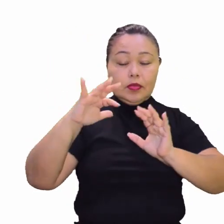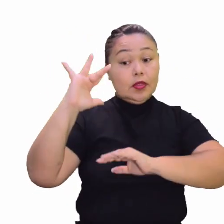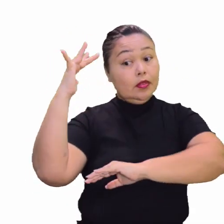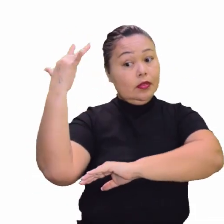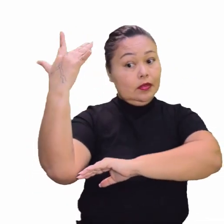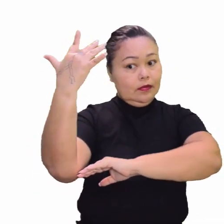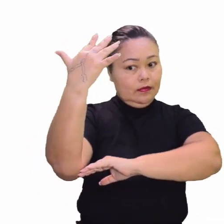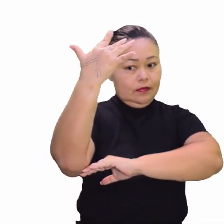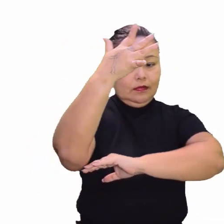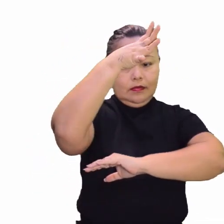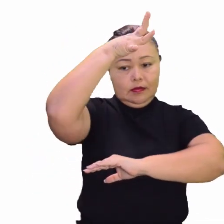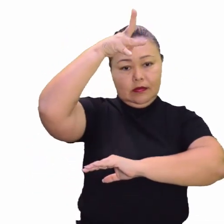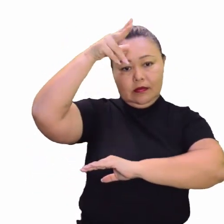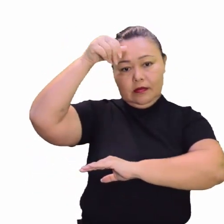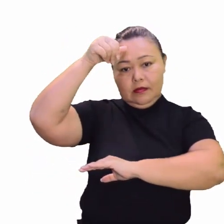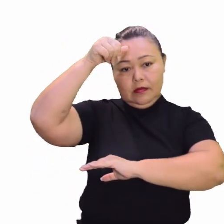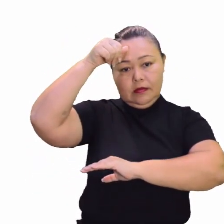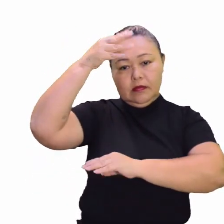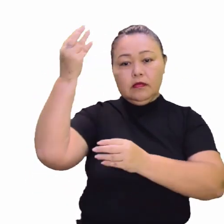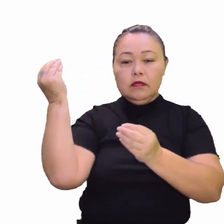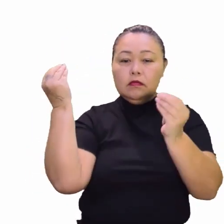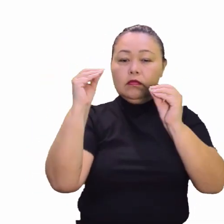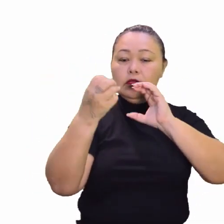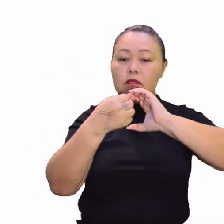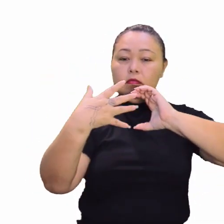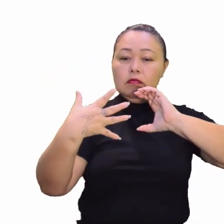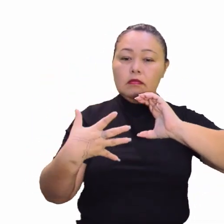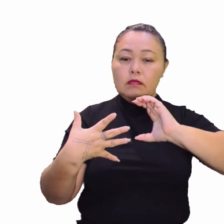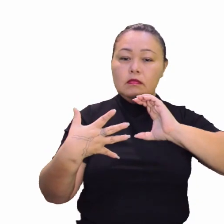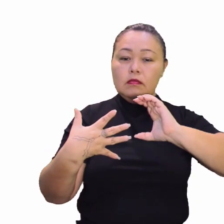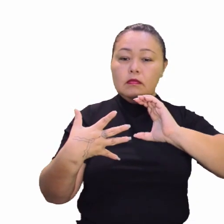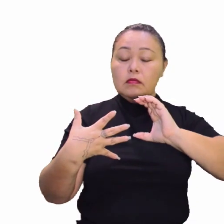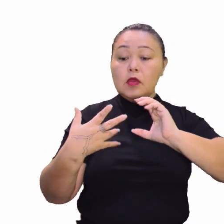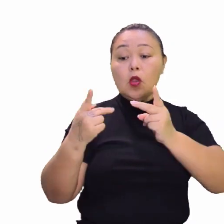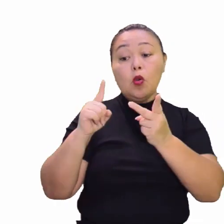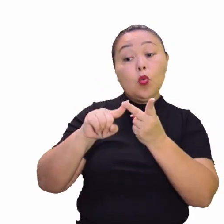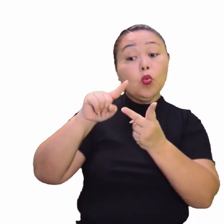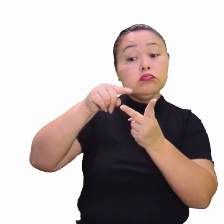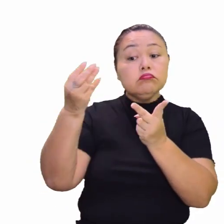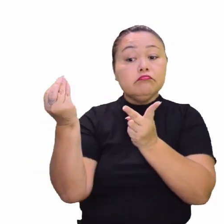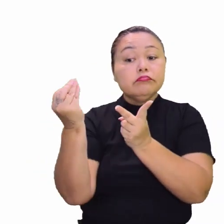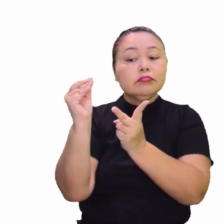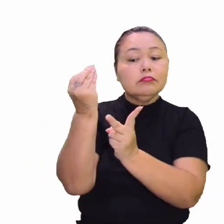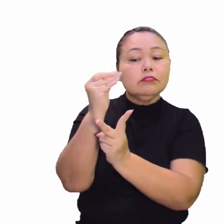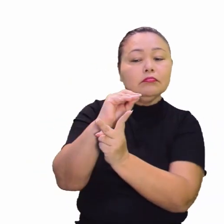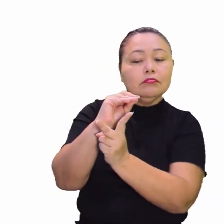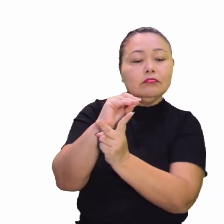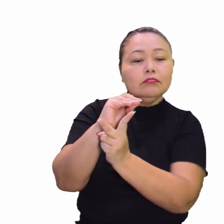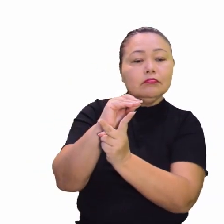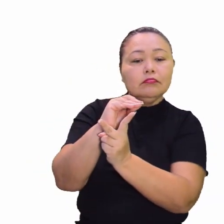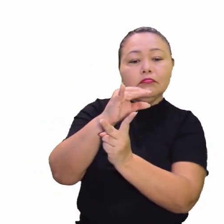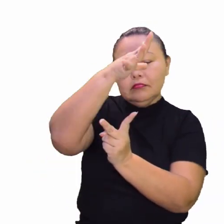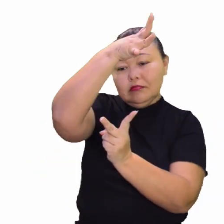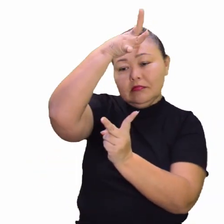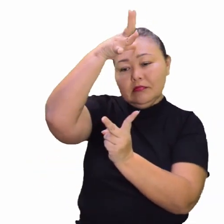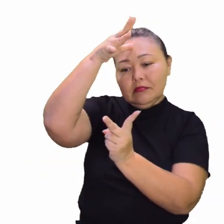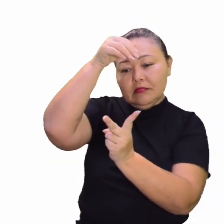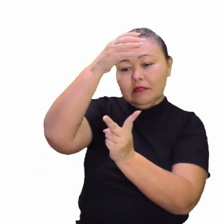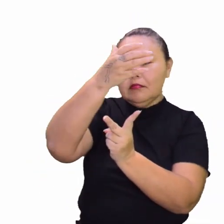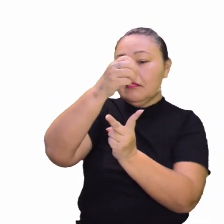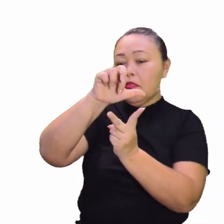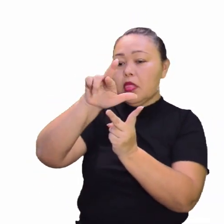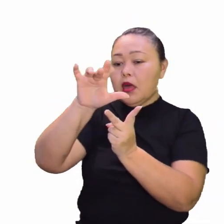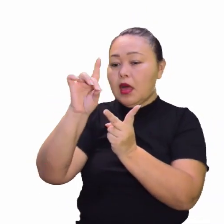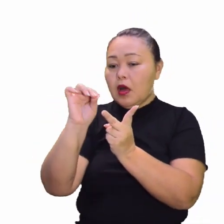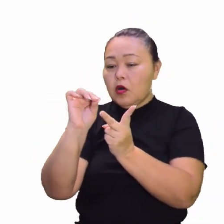caso, é a floresta amazônica, acrescentando características destas duas formações. No caso aí da Amazônia do Cerrado,